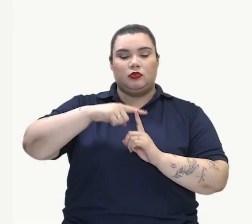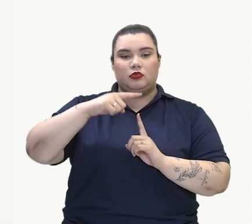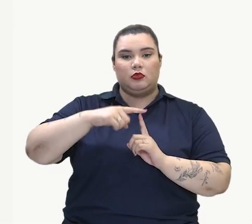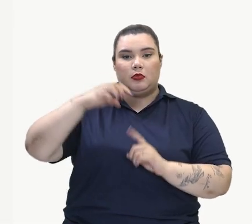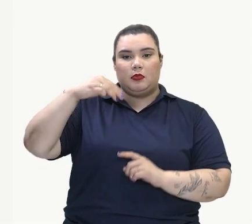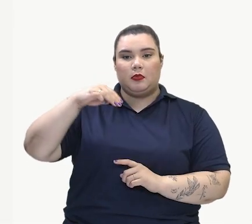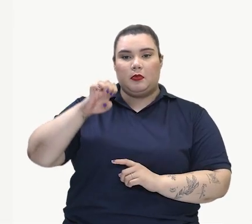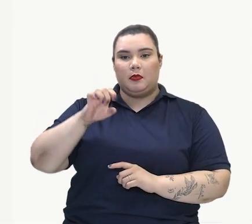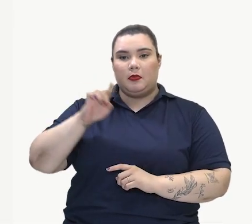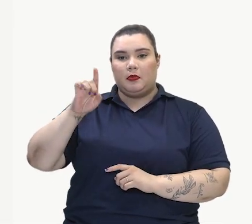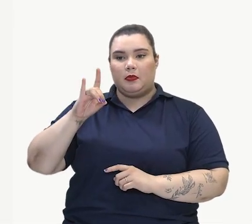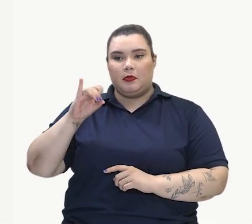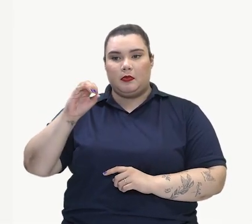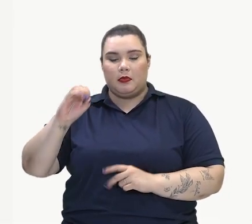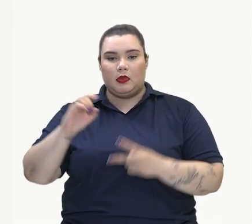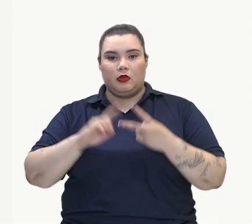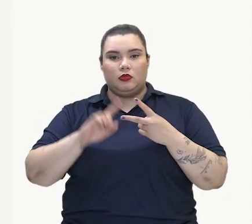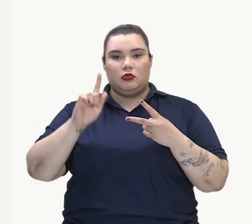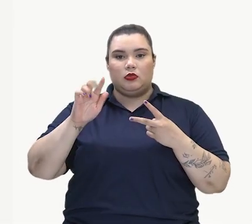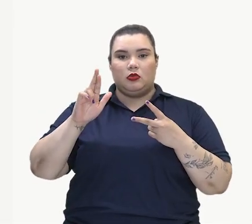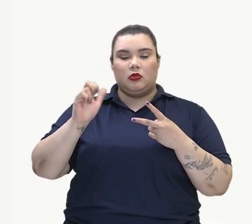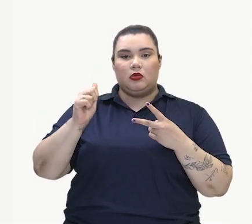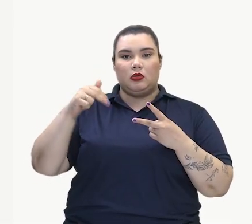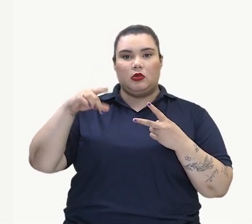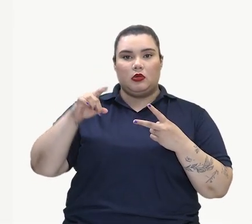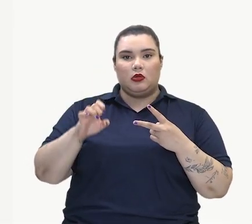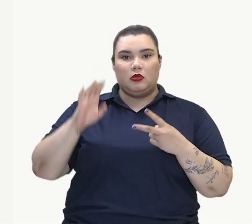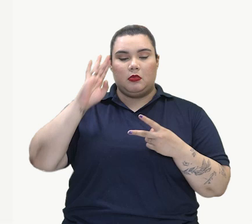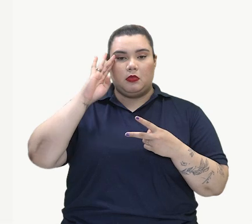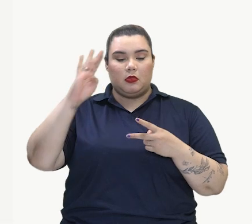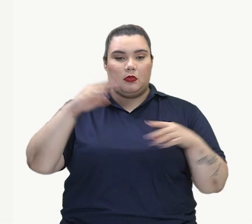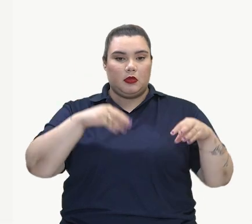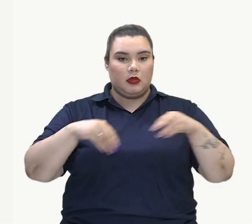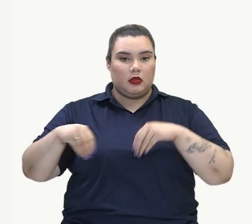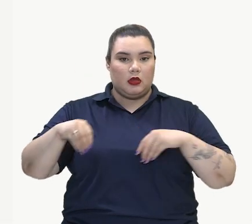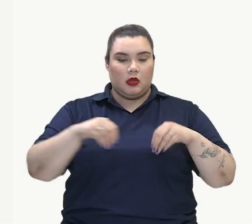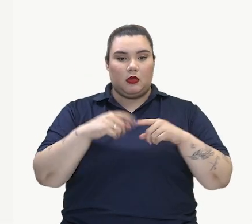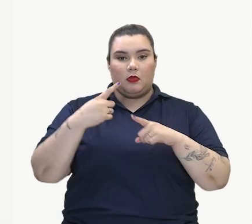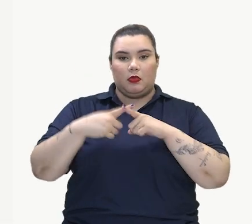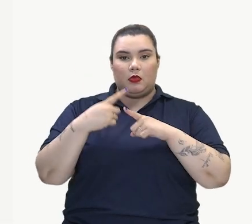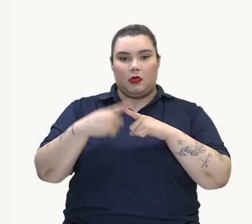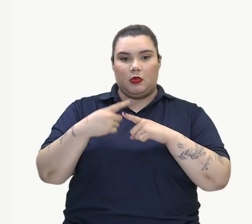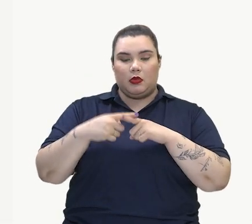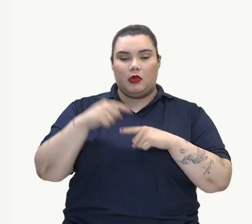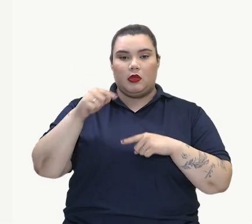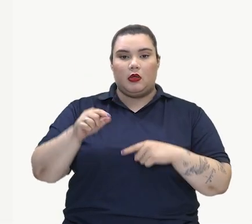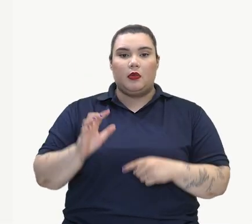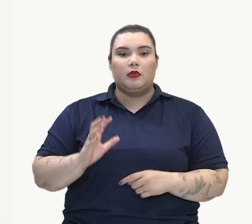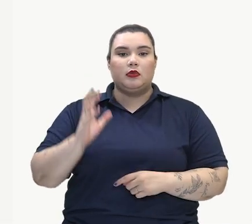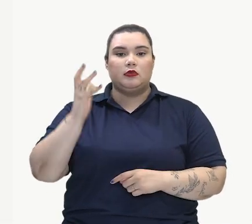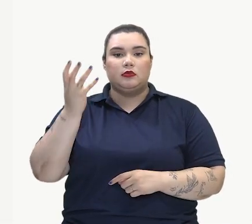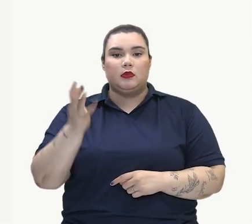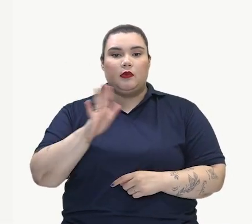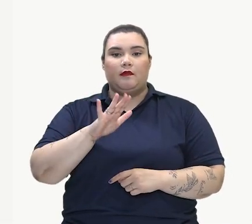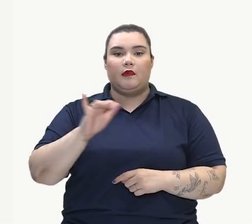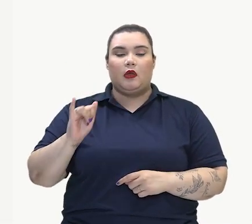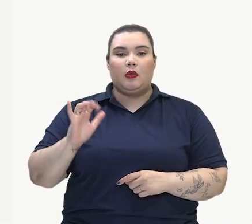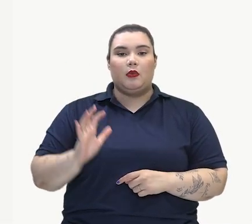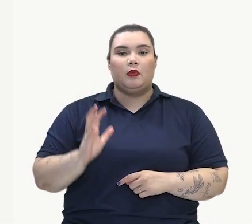médios e dos grandes proprietários de terra. Isso porque aí, no caso desse desmatamento, já vai envolver um